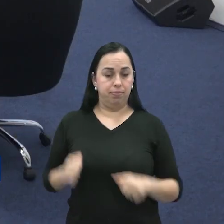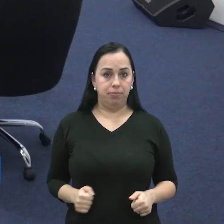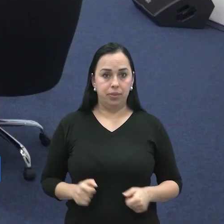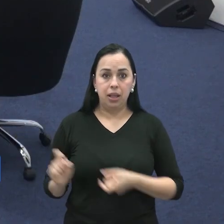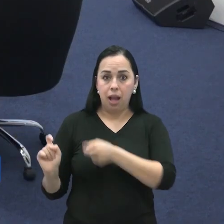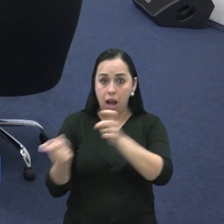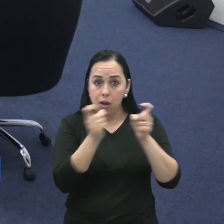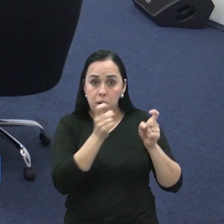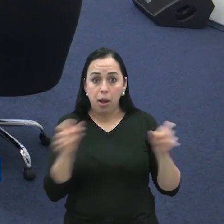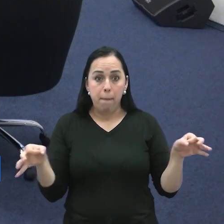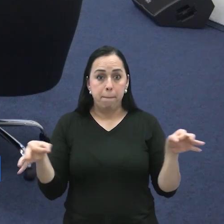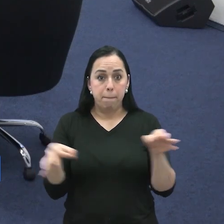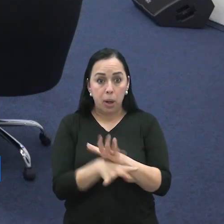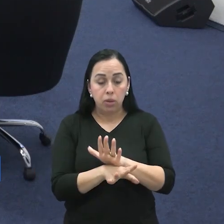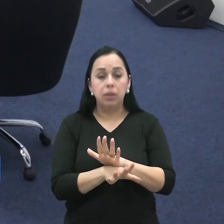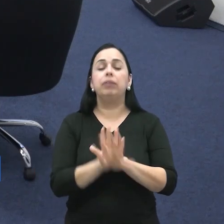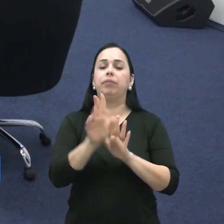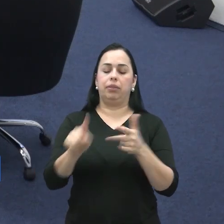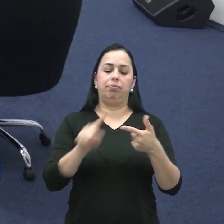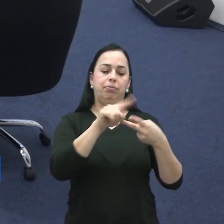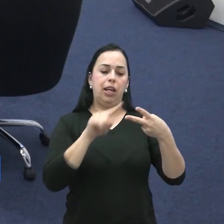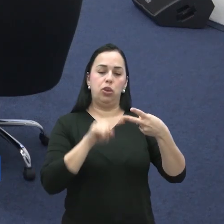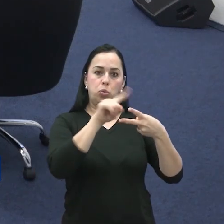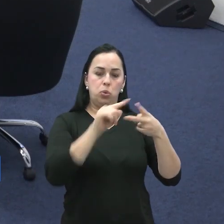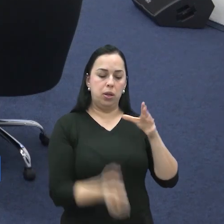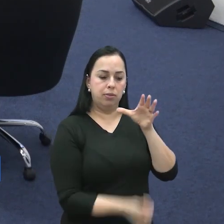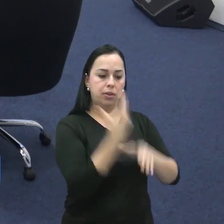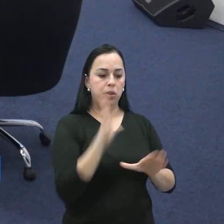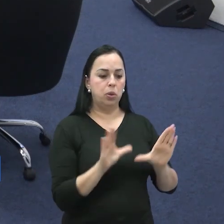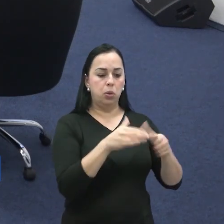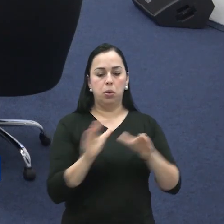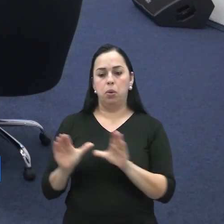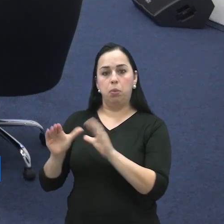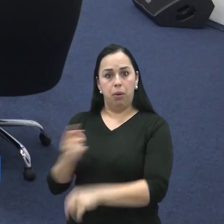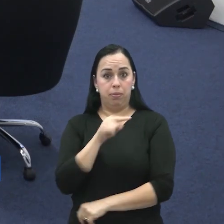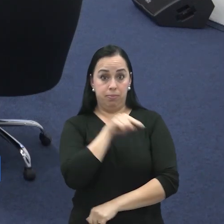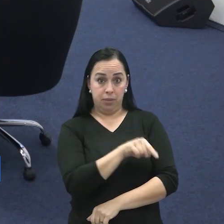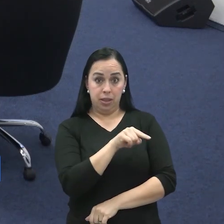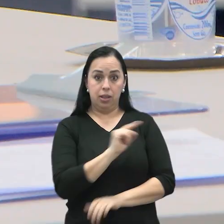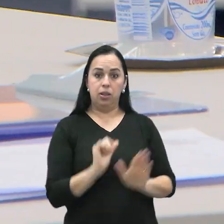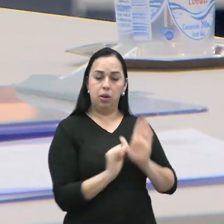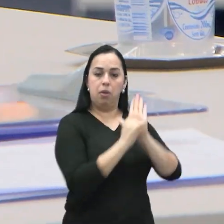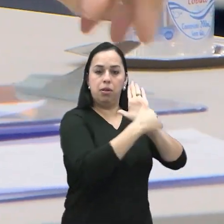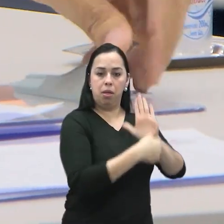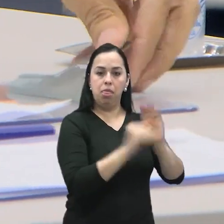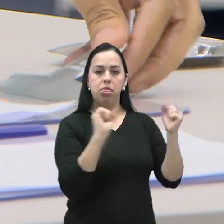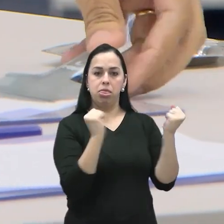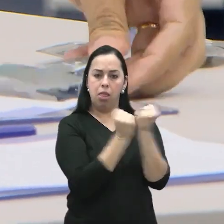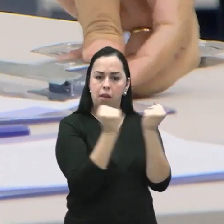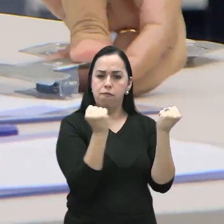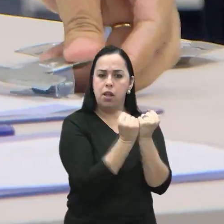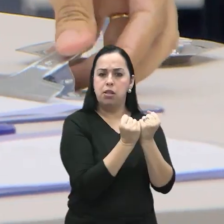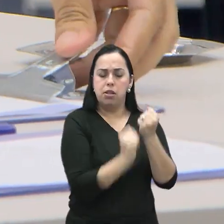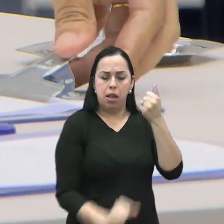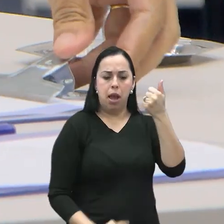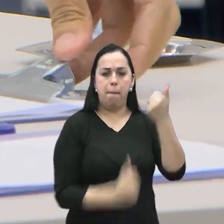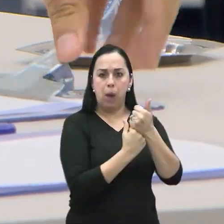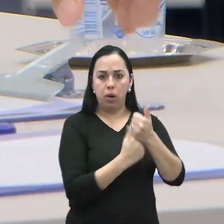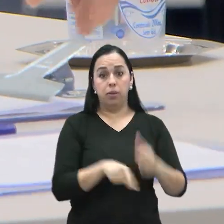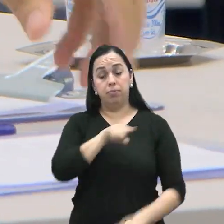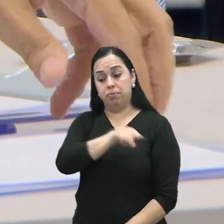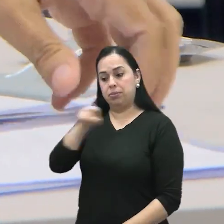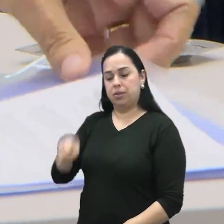A sessão contou ainda com a criação de 2 novas frentes parlamentares: a Frente em Defesa das Pessoas